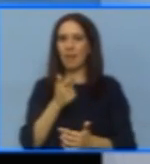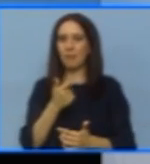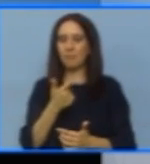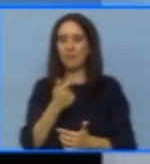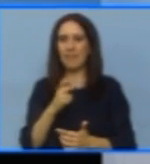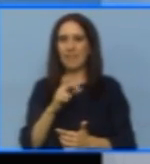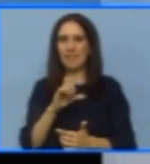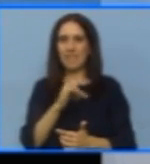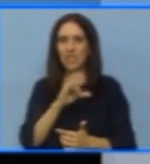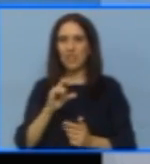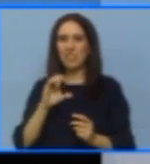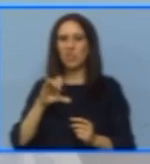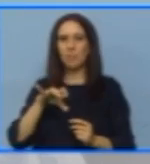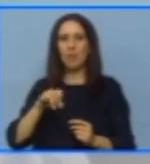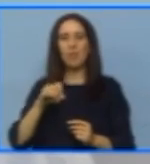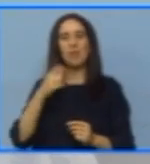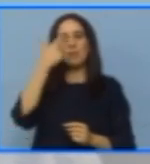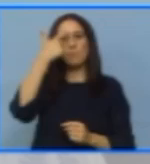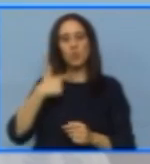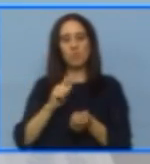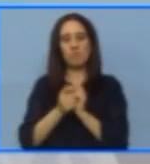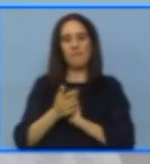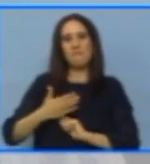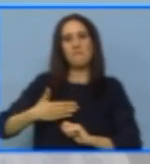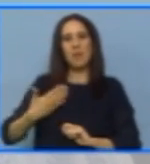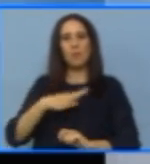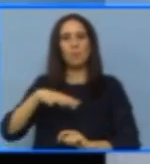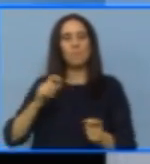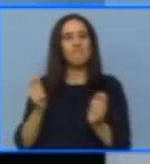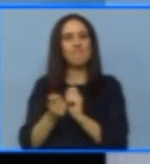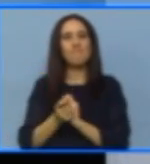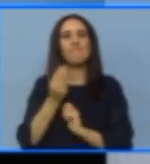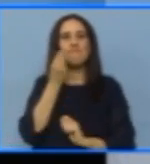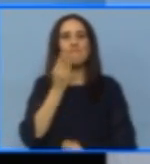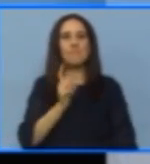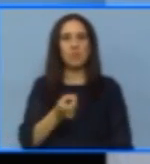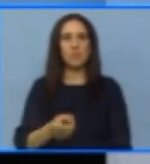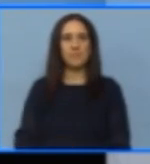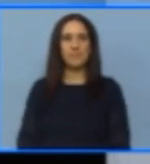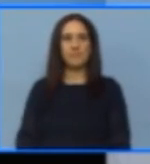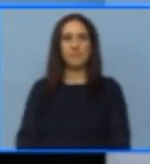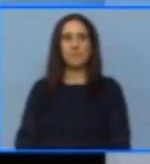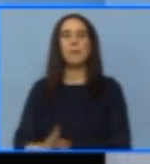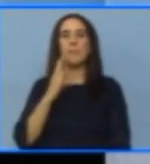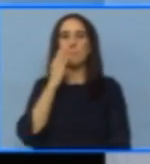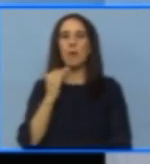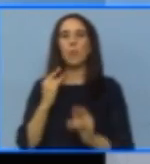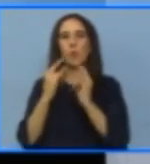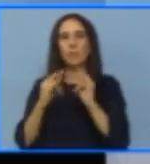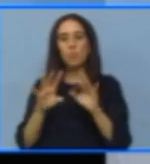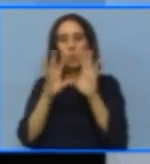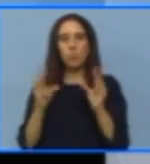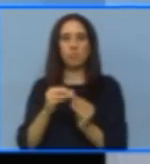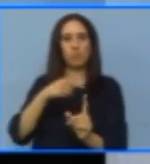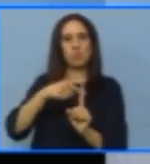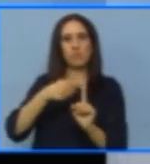como pessoa e como transformadora do mundo também? Acho que todo o acampamento é uma experiência positiva e nós realmente chegamos